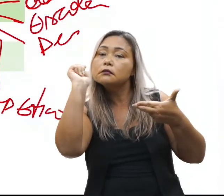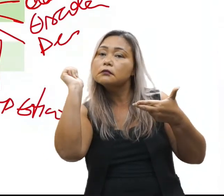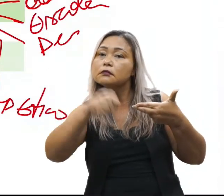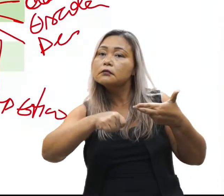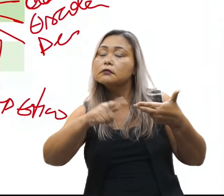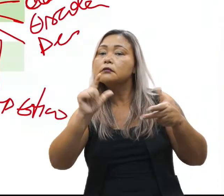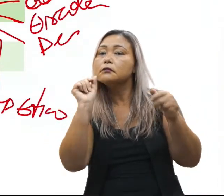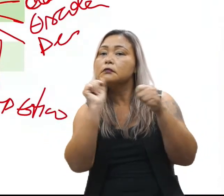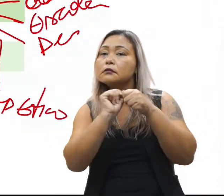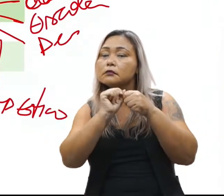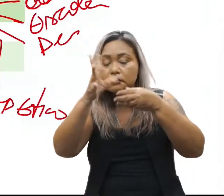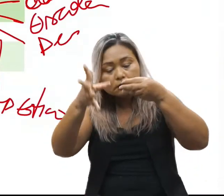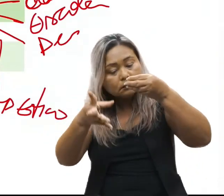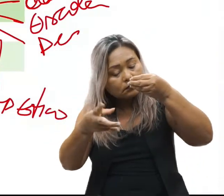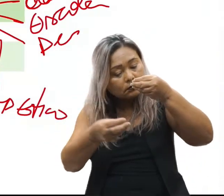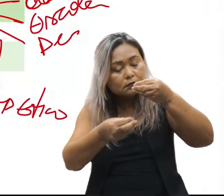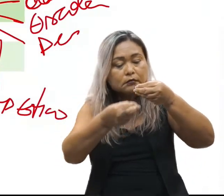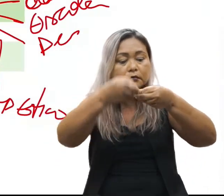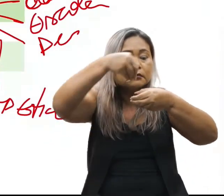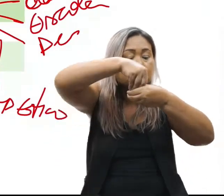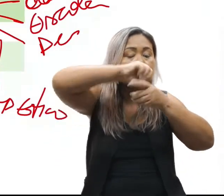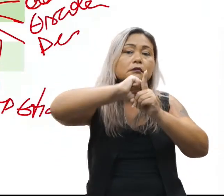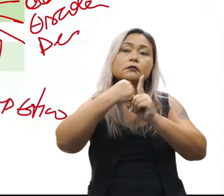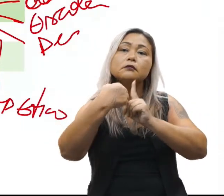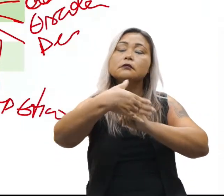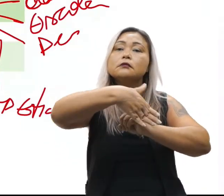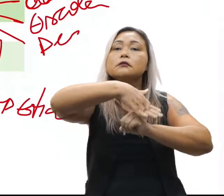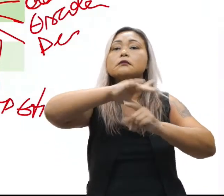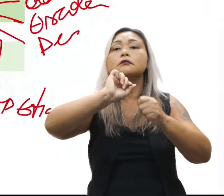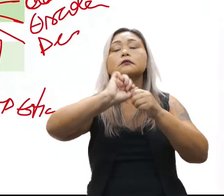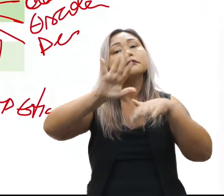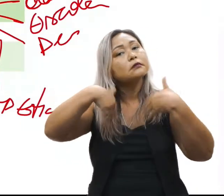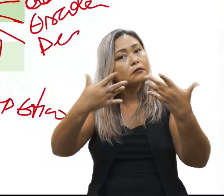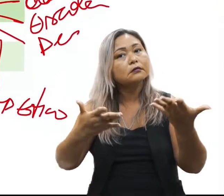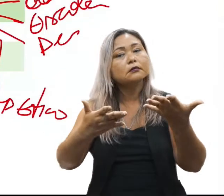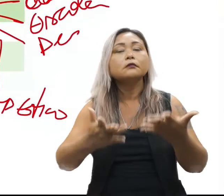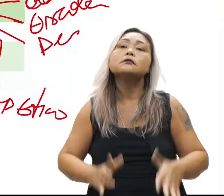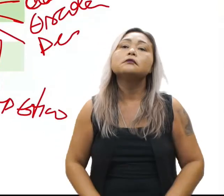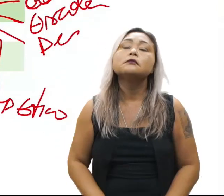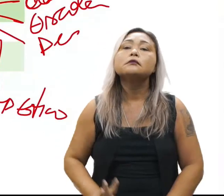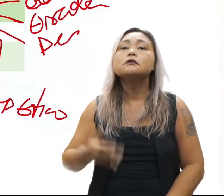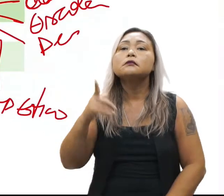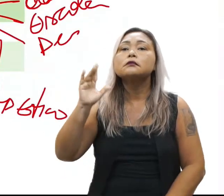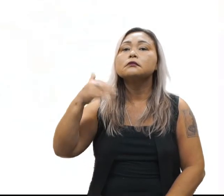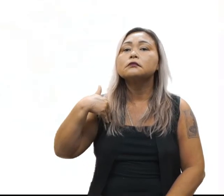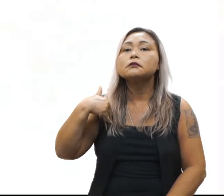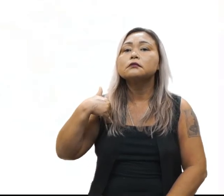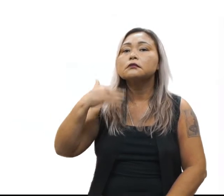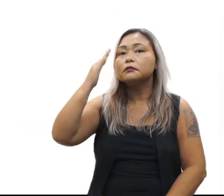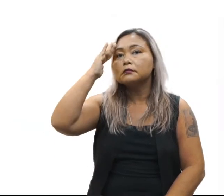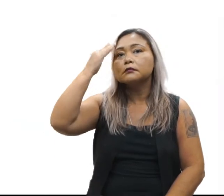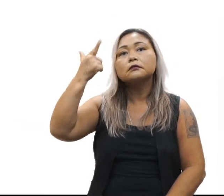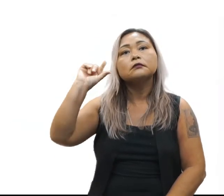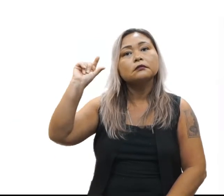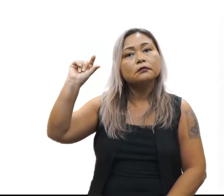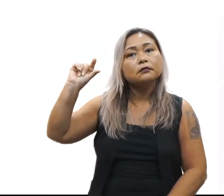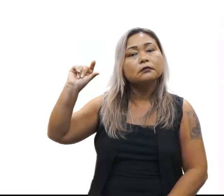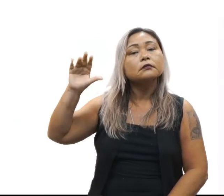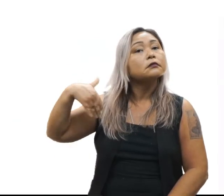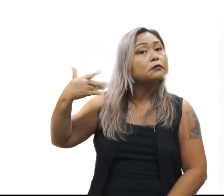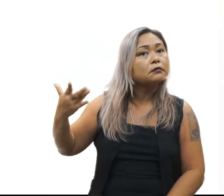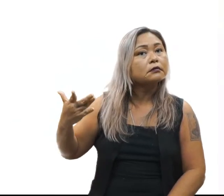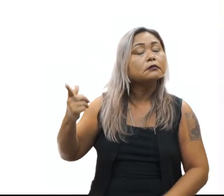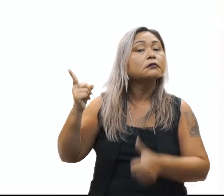fazer parte de uma comunidade étnica e por aí vai. Vamos já entender um pouquinho deles aqui, tá? Vamos lá.